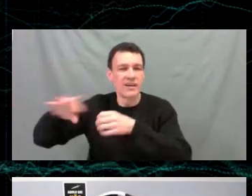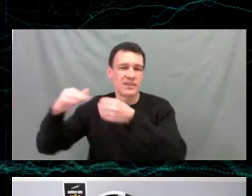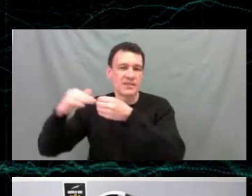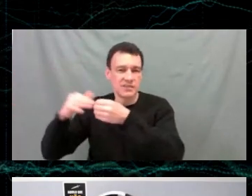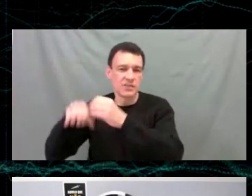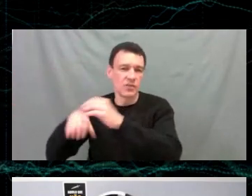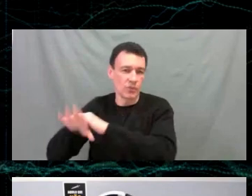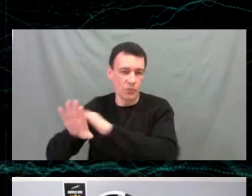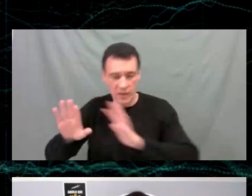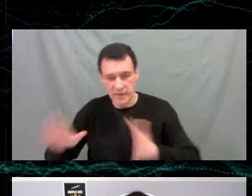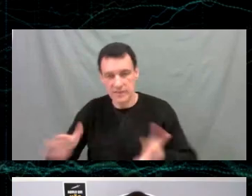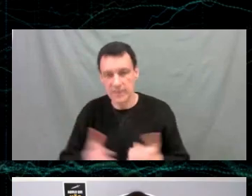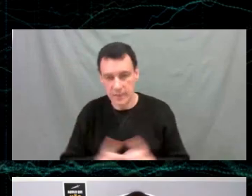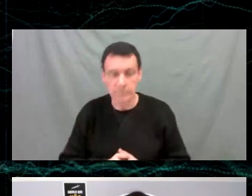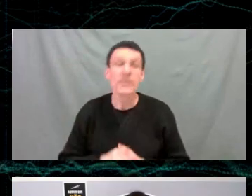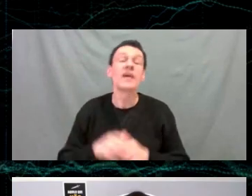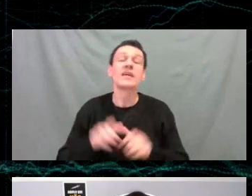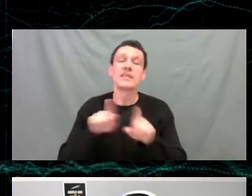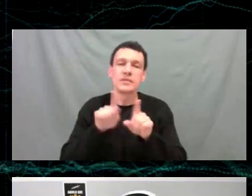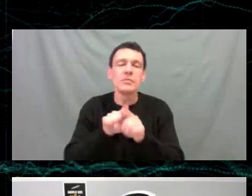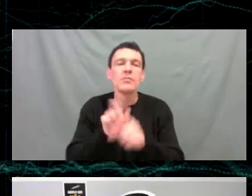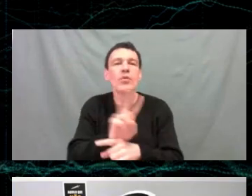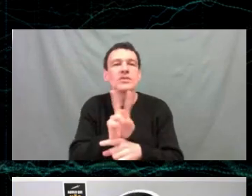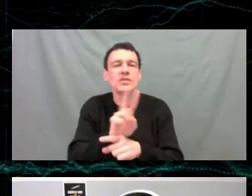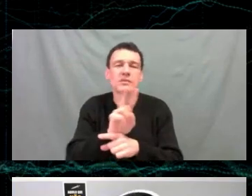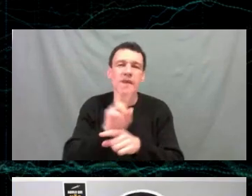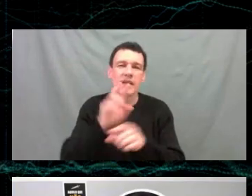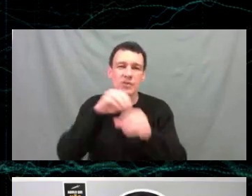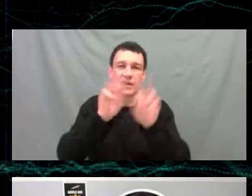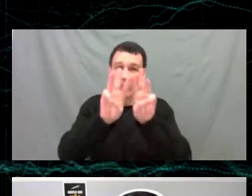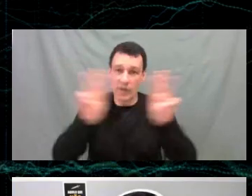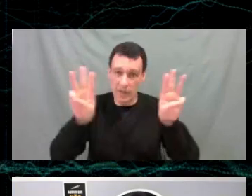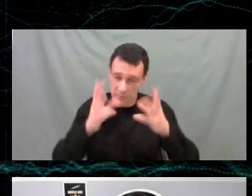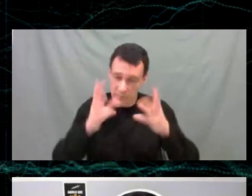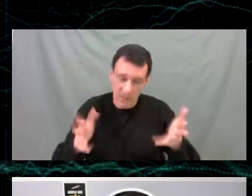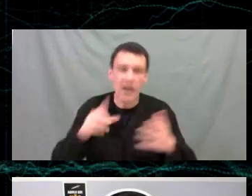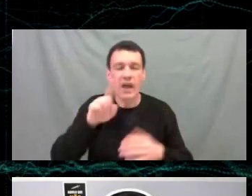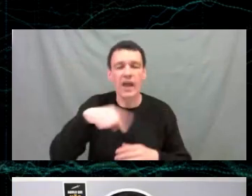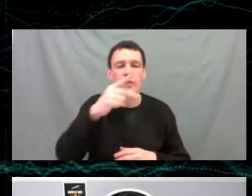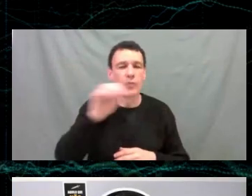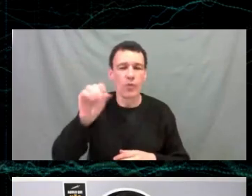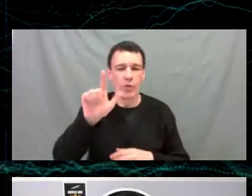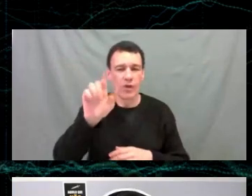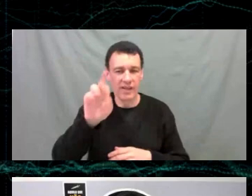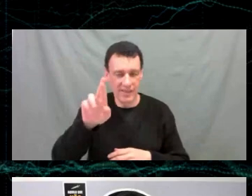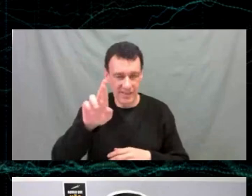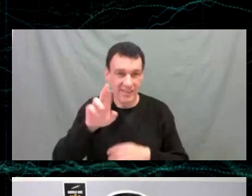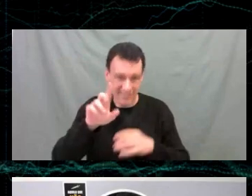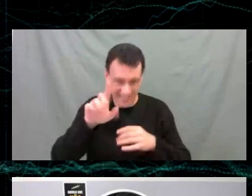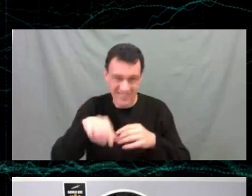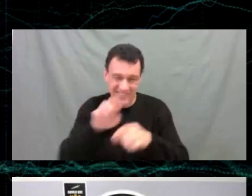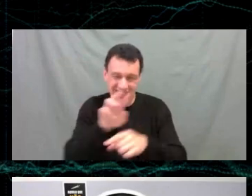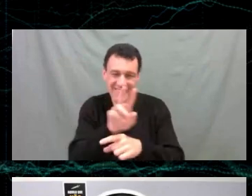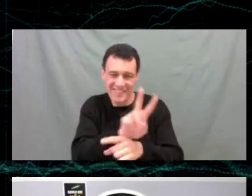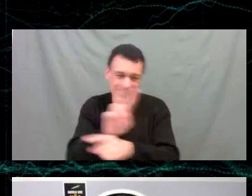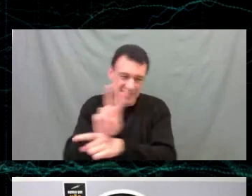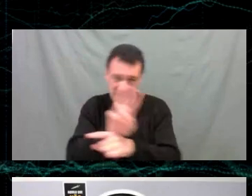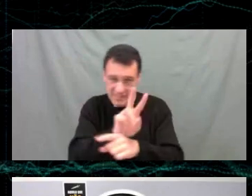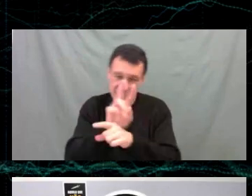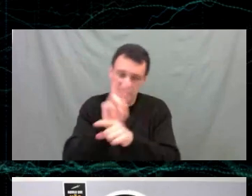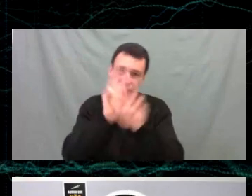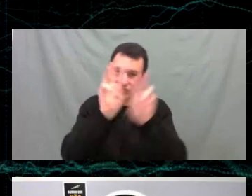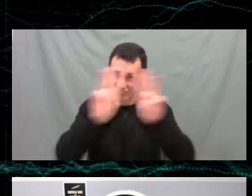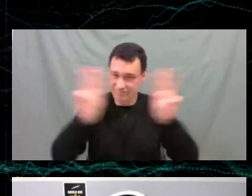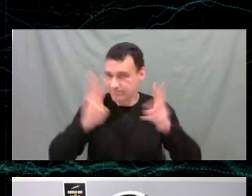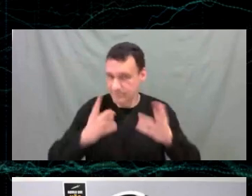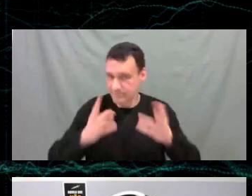Puller, que é responsável por verificar. Ele é o Puller, ele é semelhante ao Puller, que é um dos processos internos mais conhecidos para